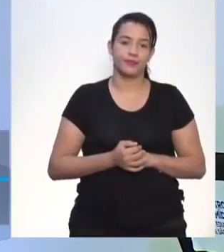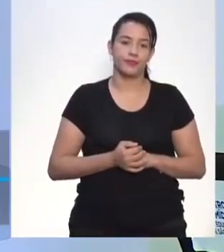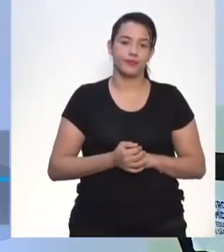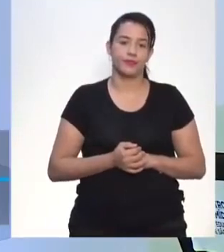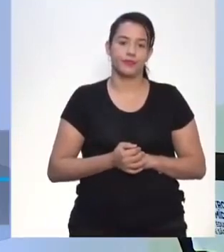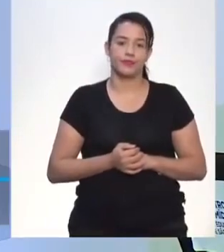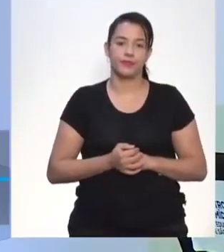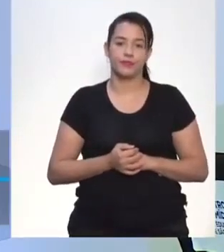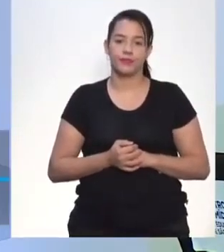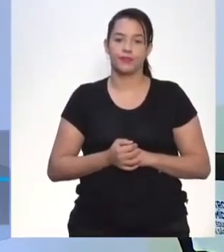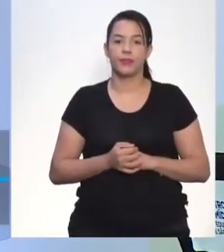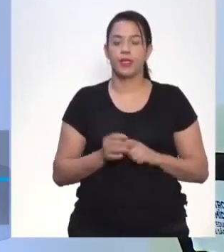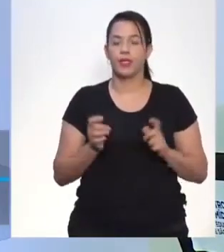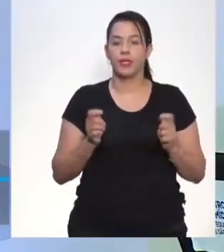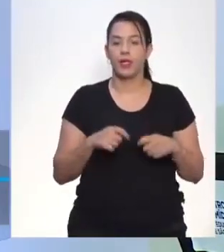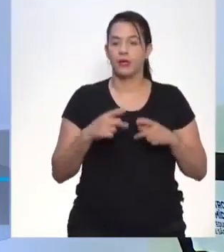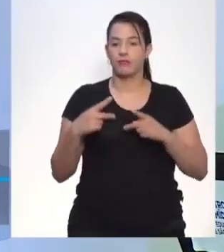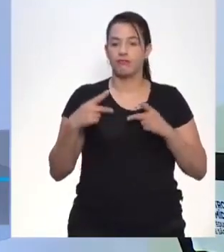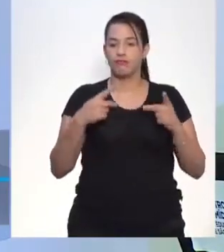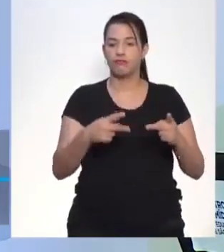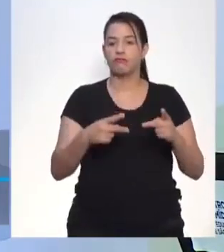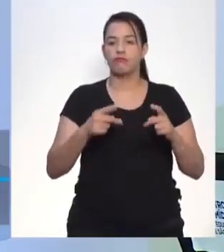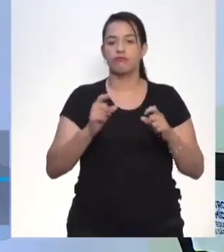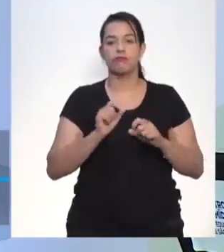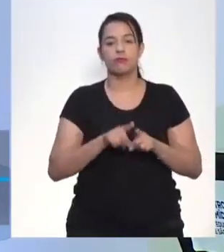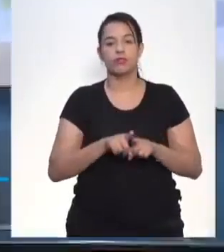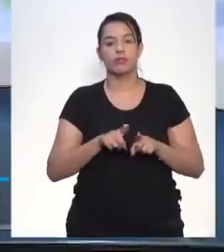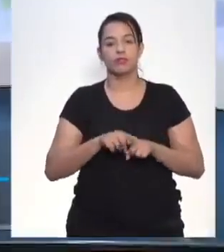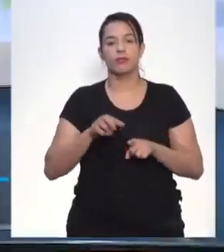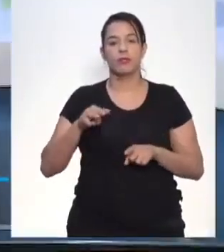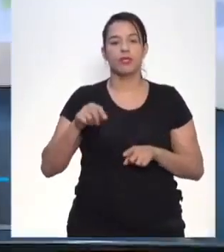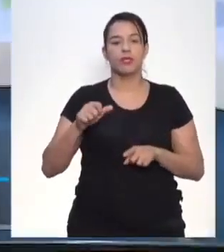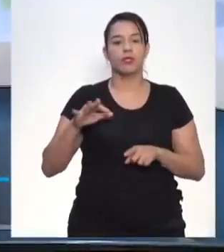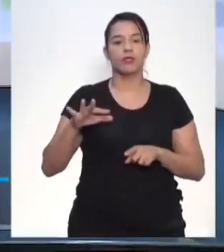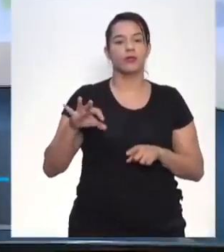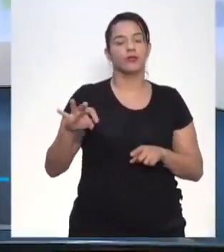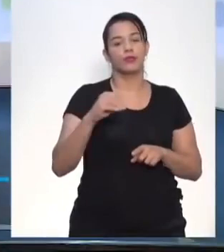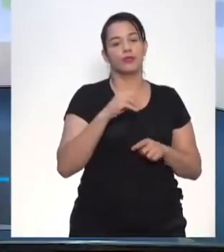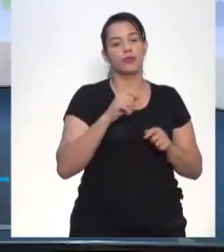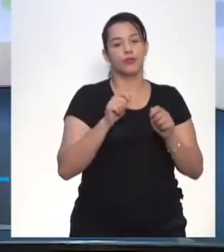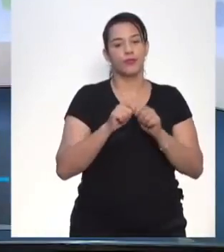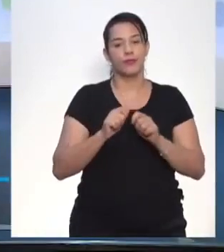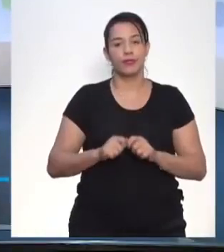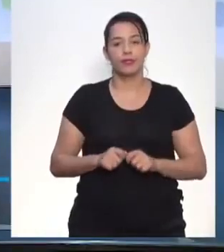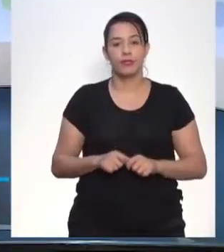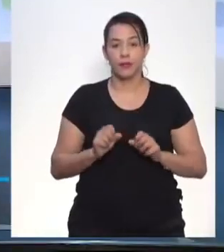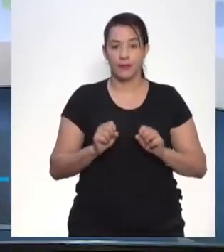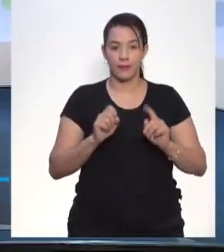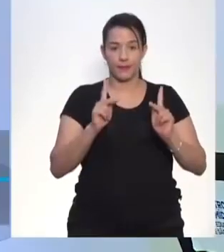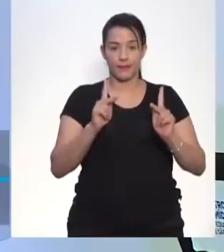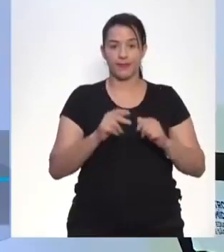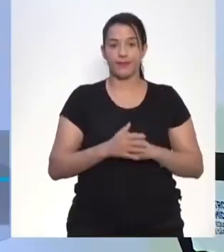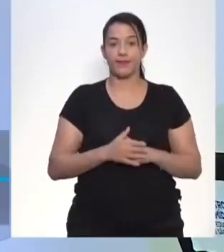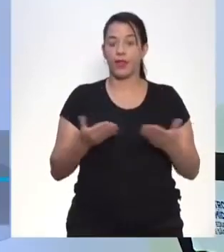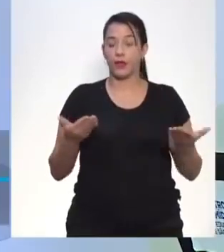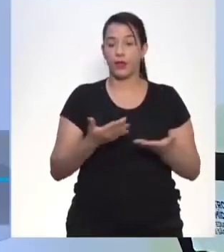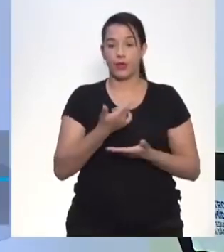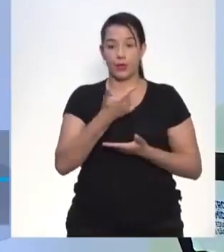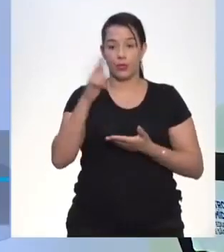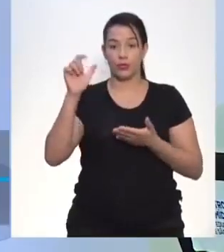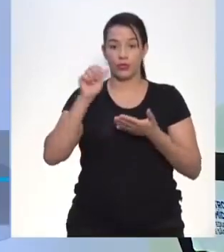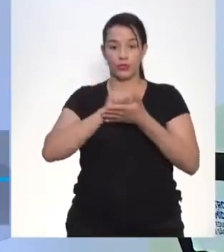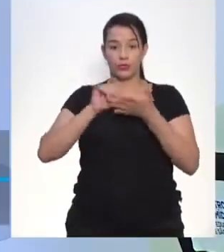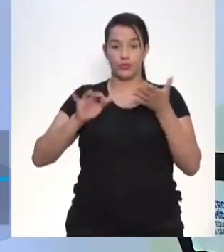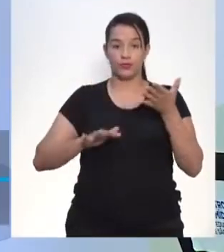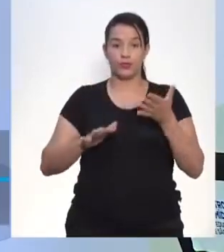aí essa próxima visita e o Mateus fazer tudo, né? É isso aí, beleza. Beleza? Vamos então agora uma